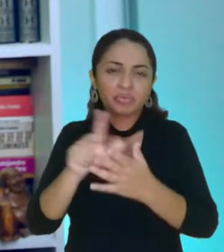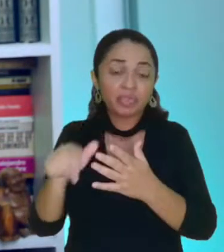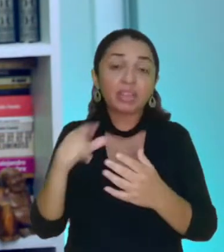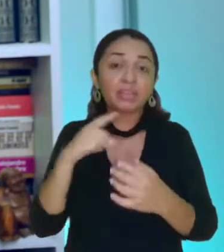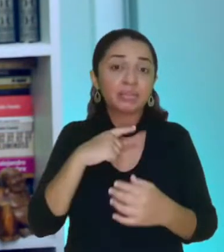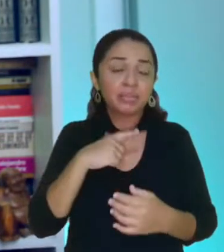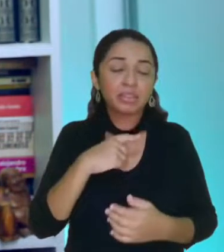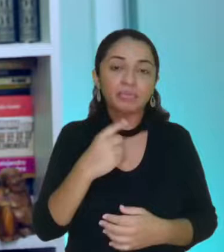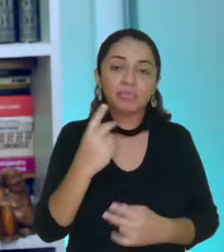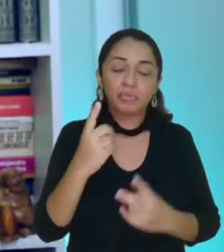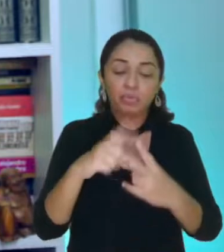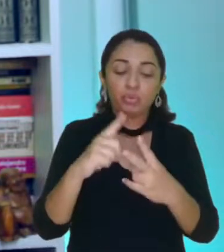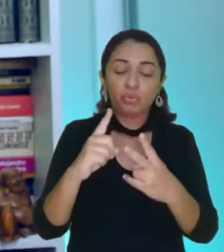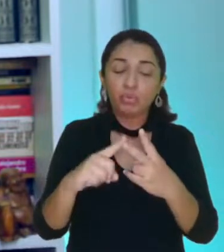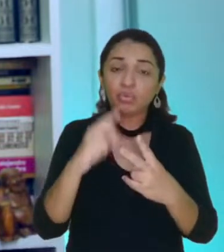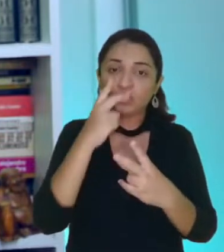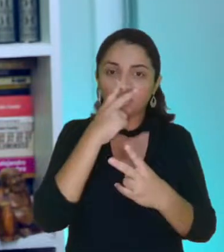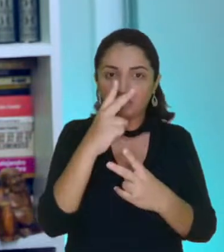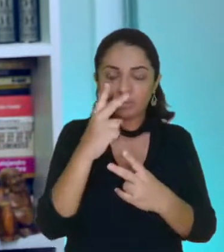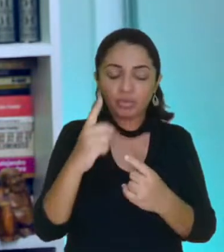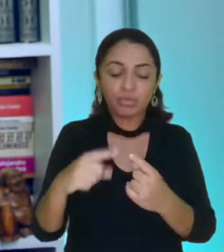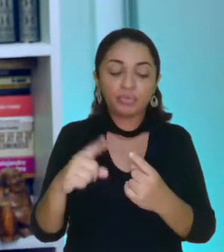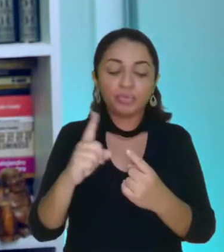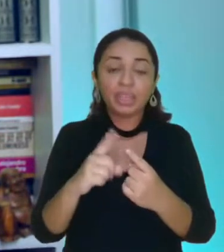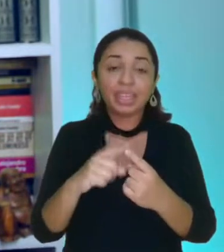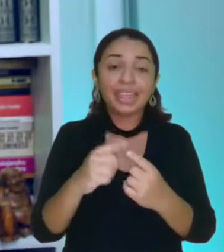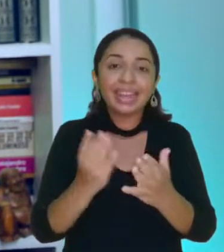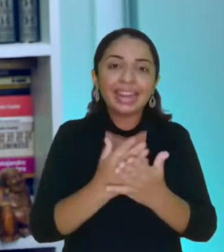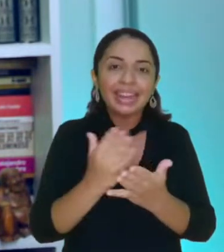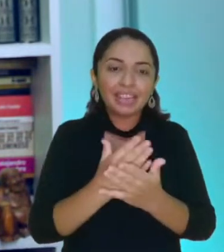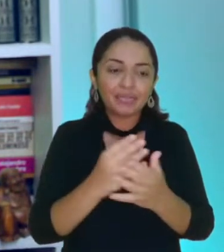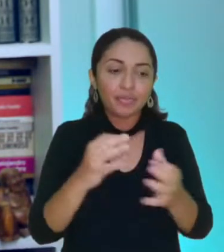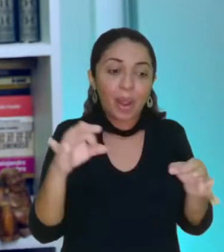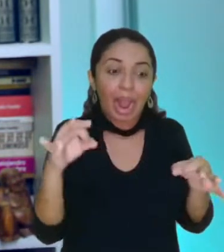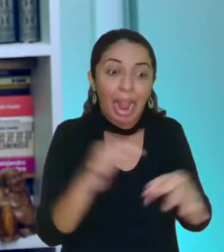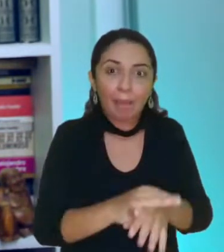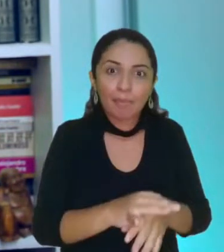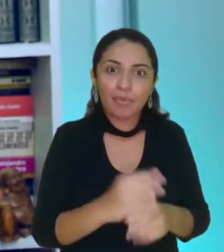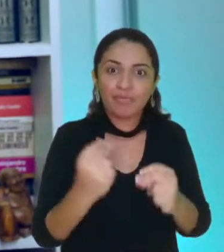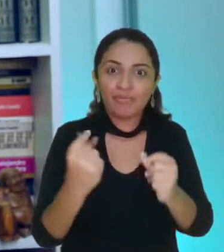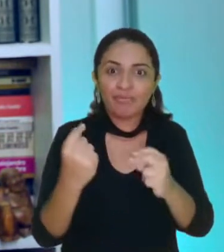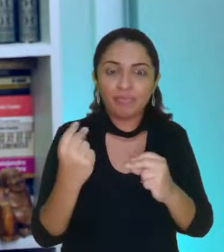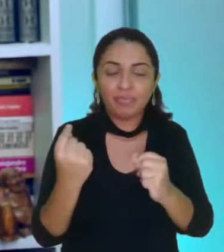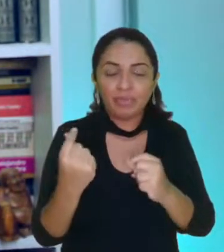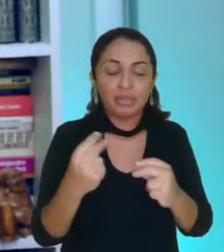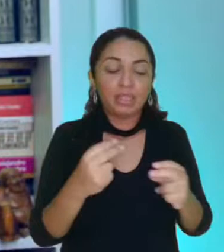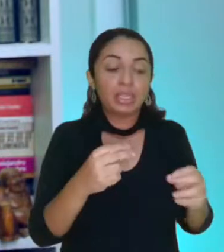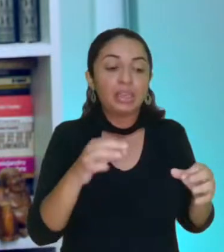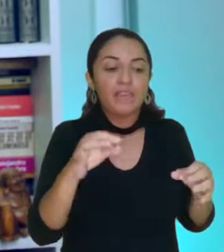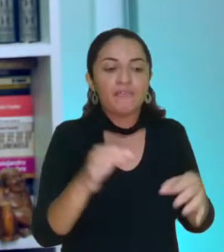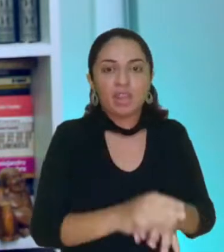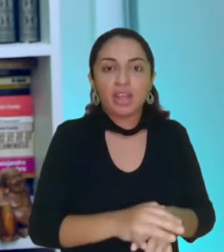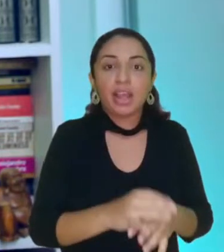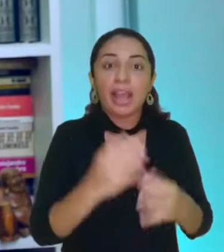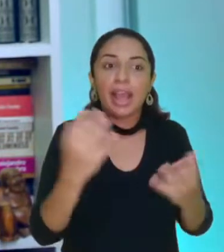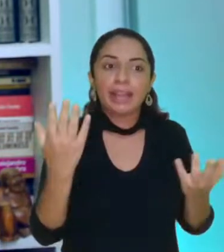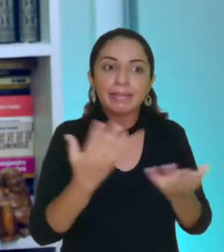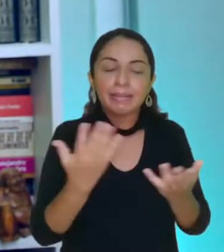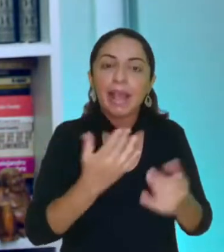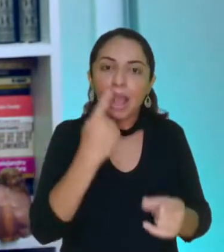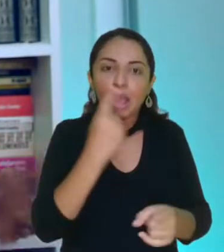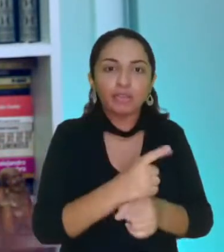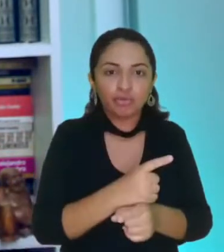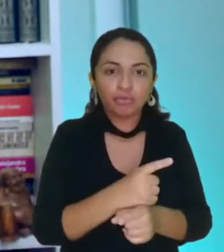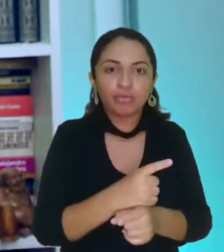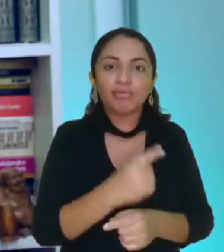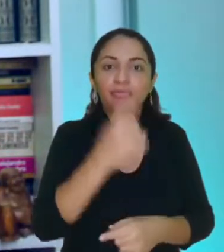reforço dois aspectos, especialmente. Livros esgotados em ótimos preços, verdadeiras belezuras aí. Eu sempre